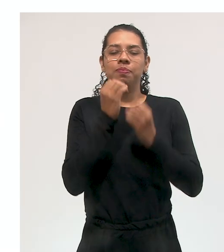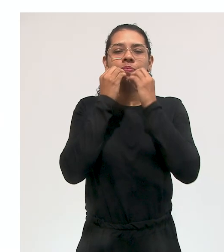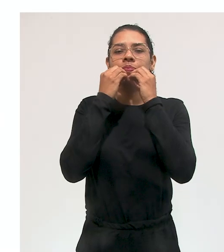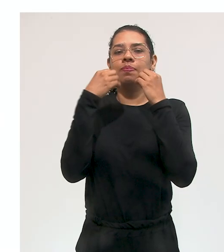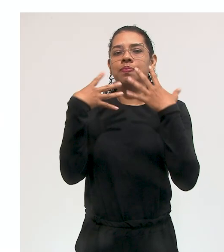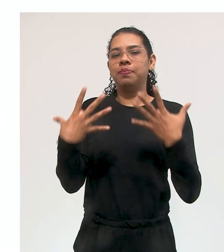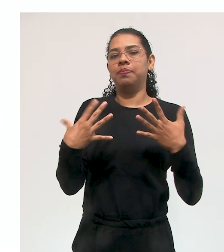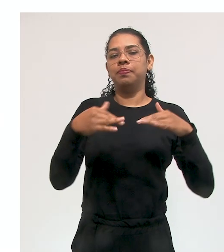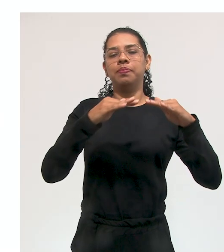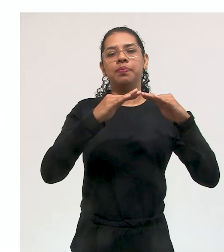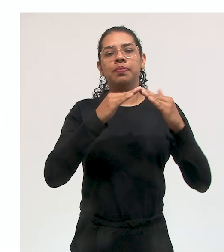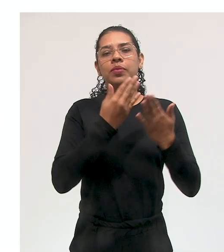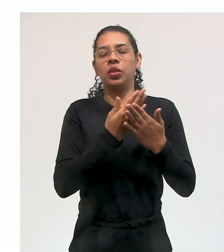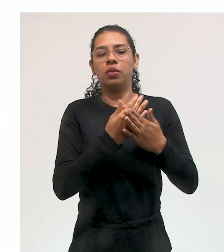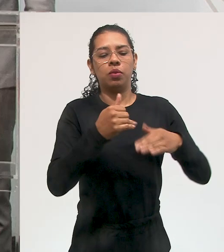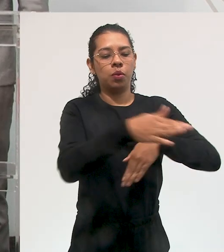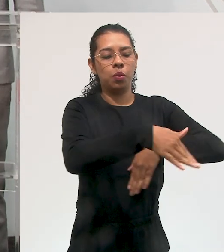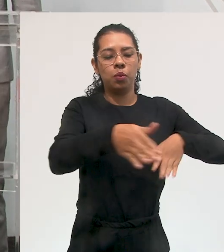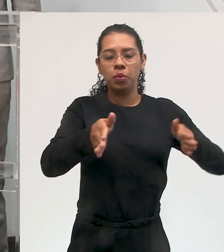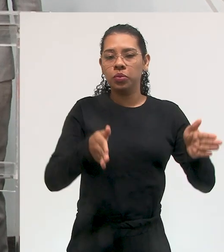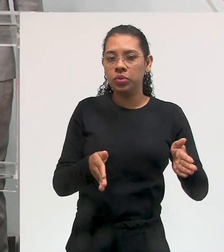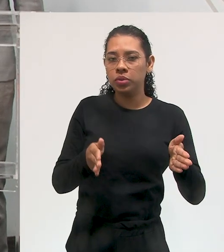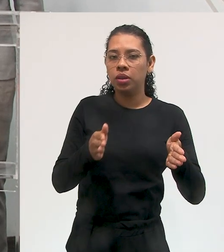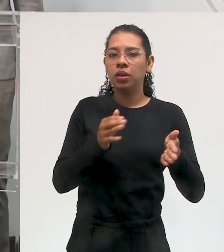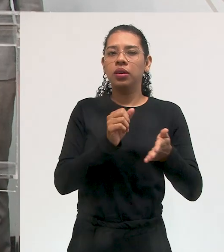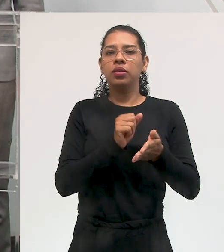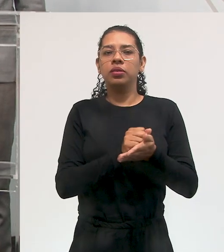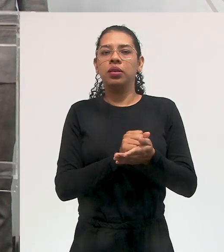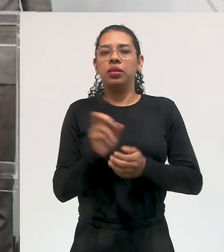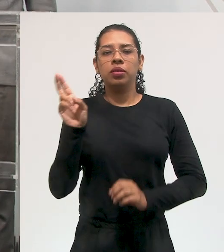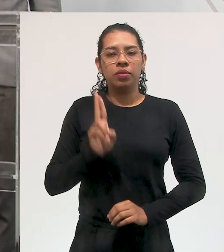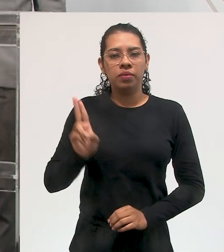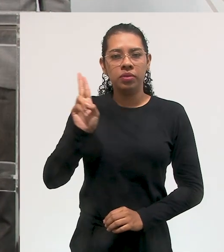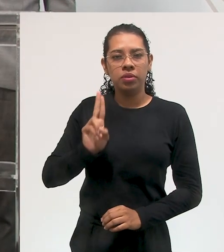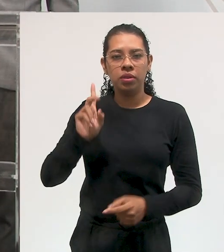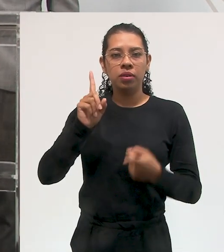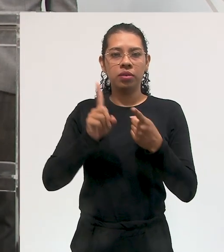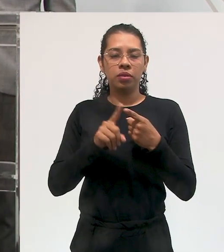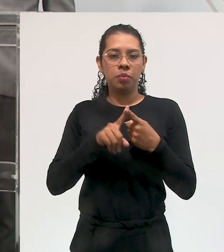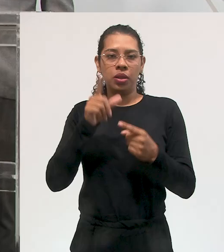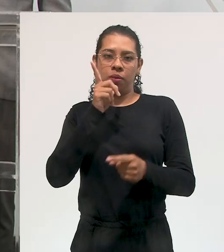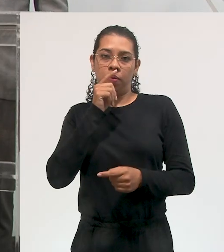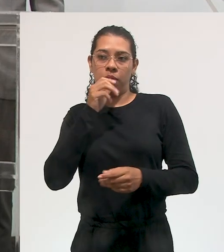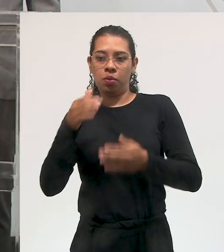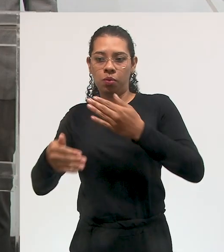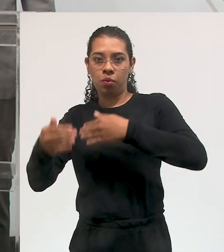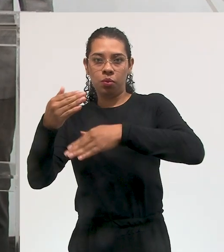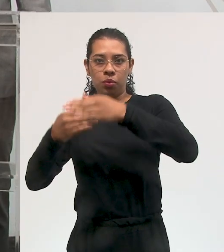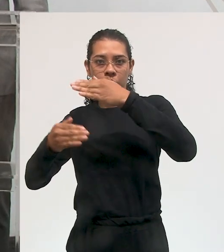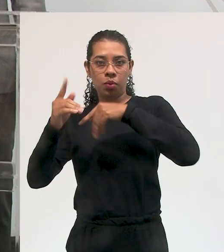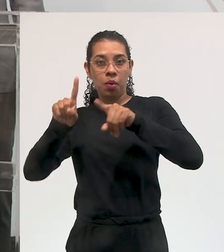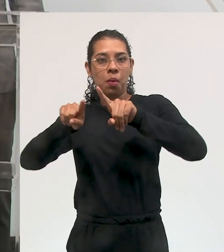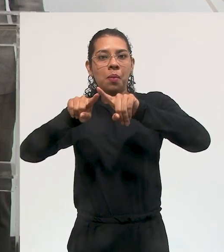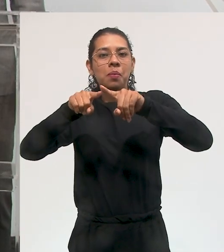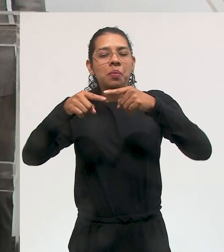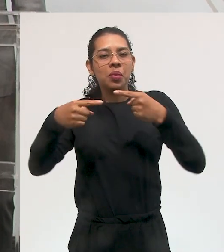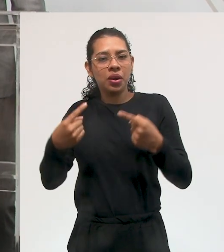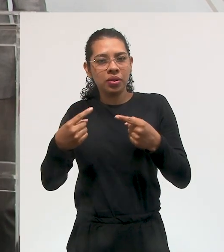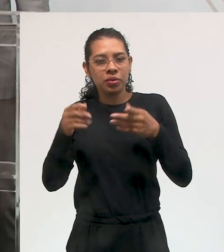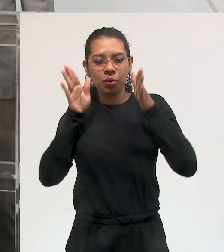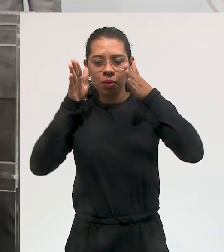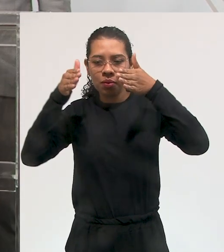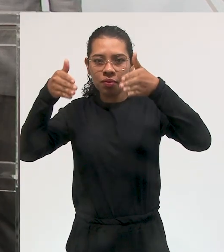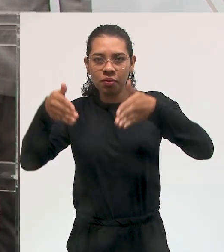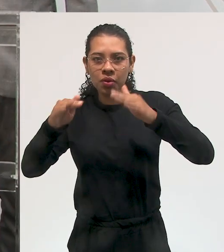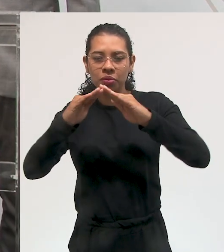na sala de aula. Ou seja, não só vivenciar, nesse caso do mar, vivenciar outras produções dentro da